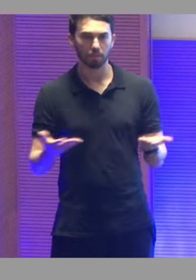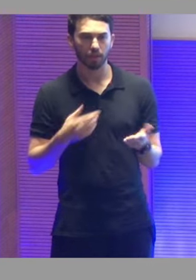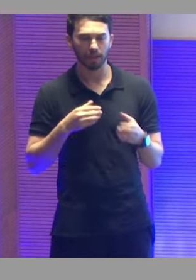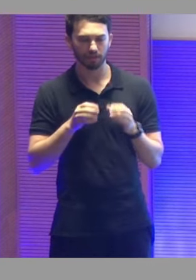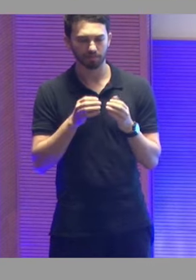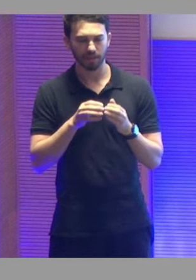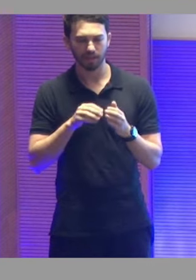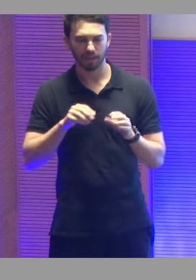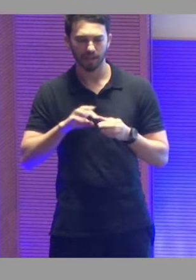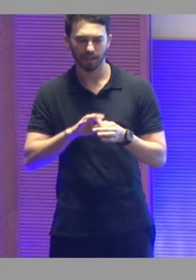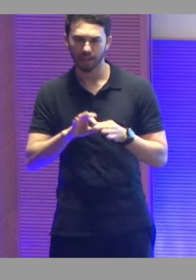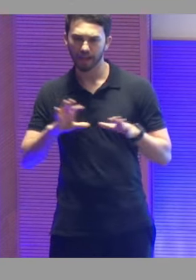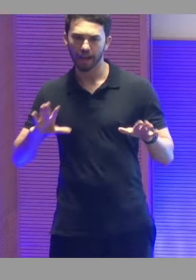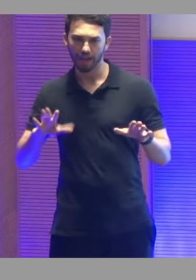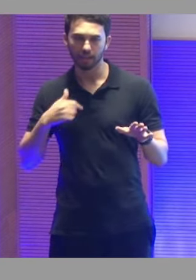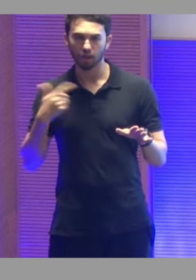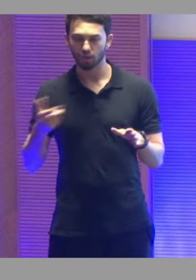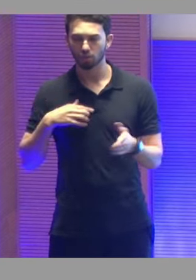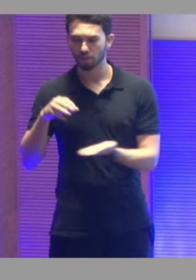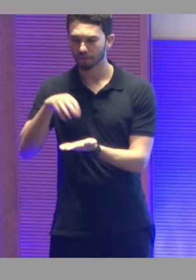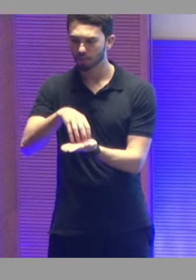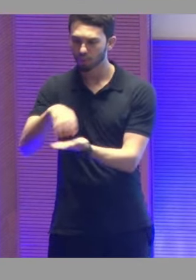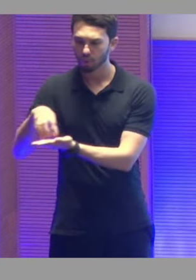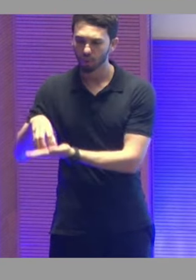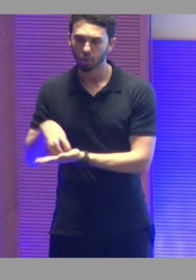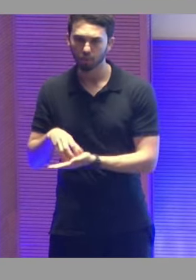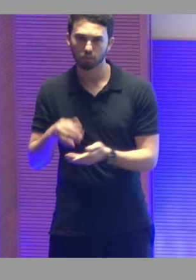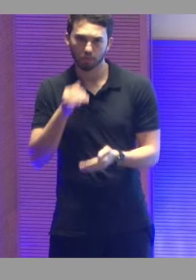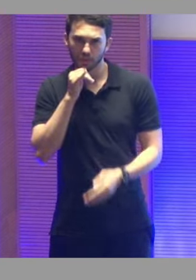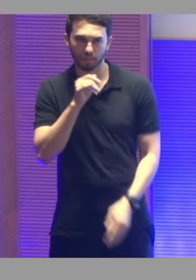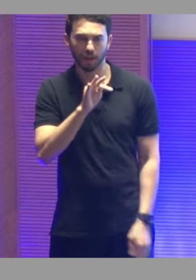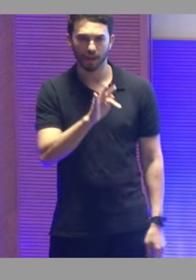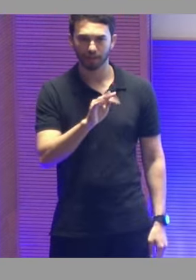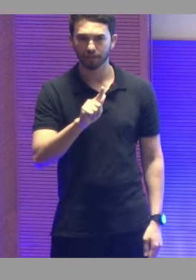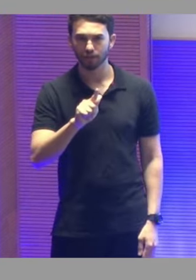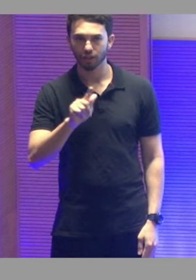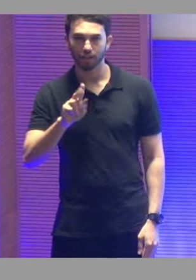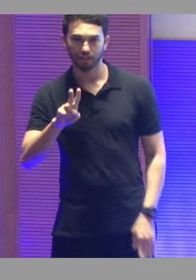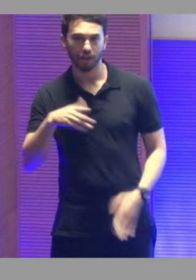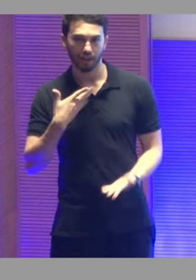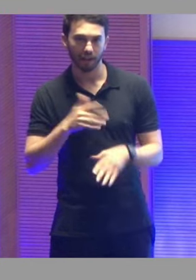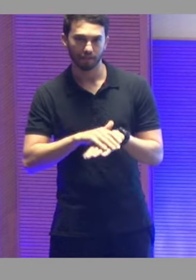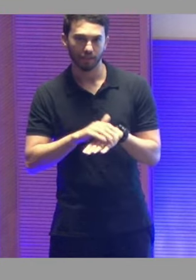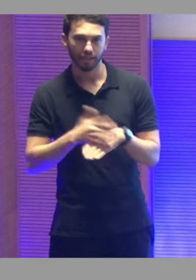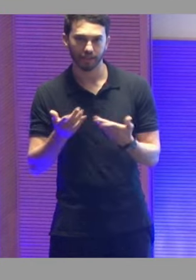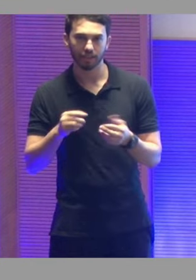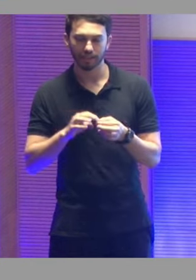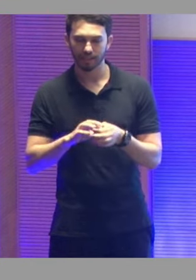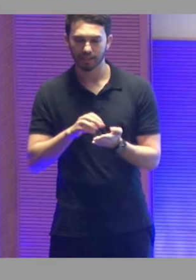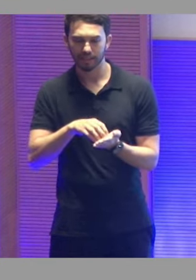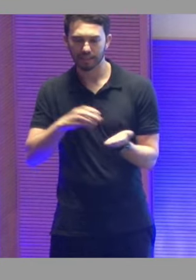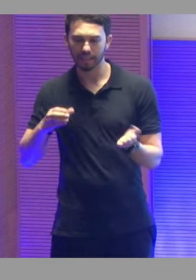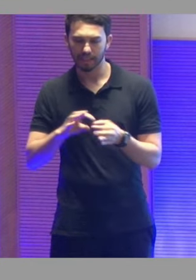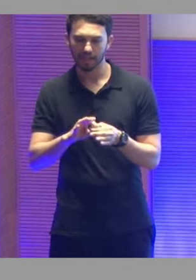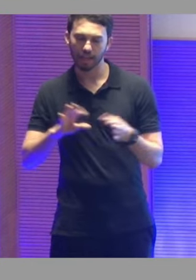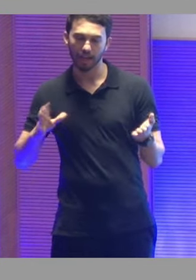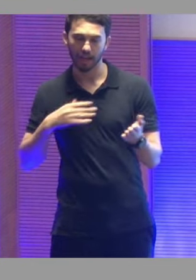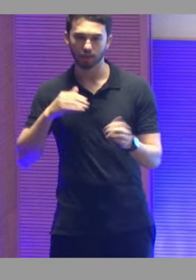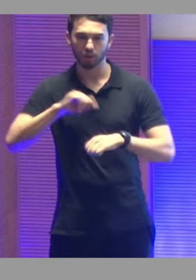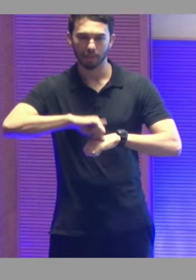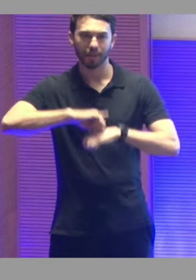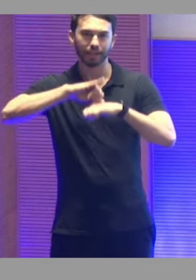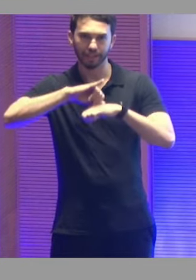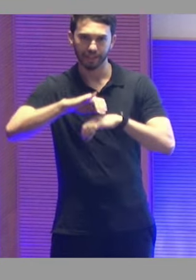desagregada por unidade filial e é o caso da FGV por exemplo em que a publicação do inventário ela é feita de forma desagregada por